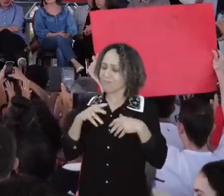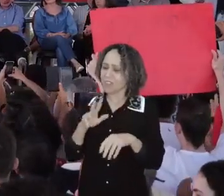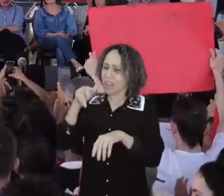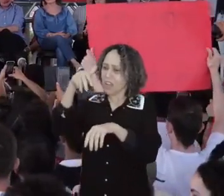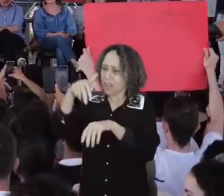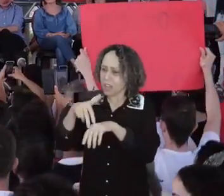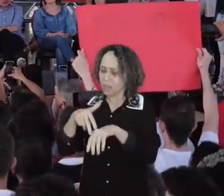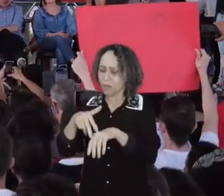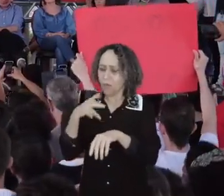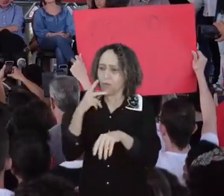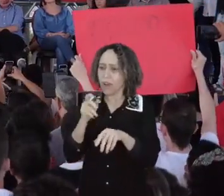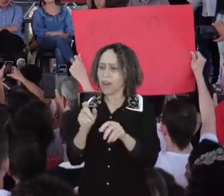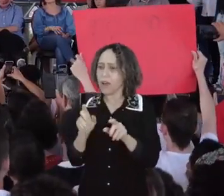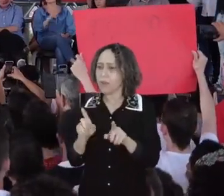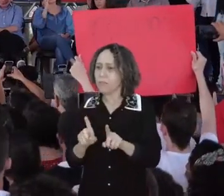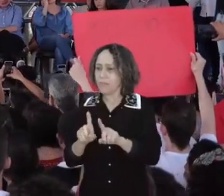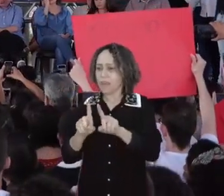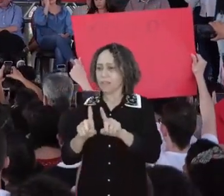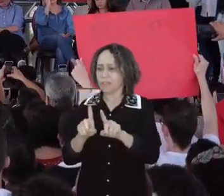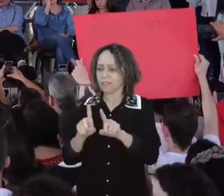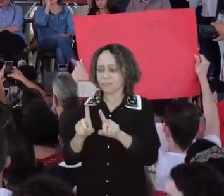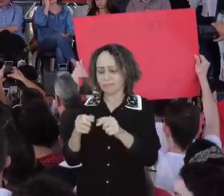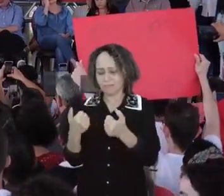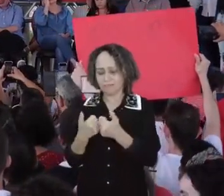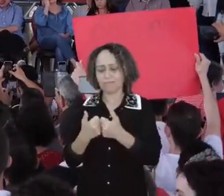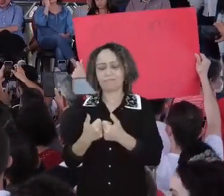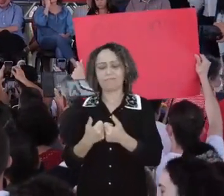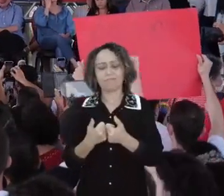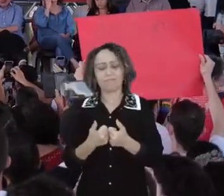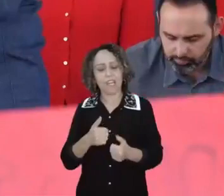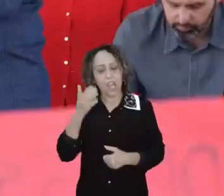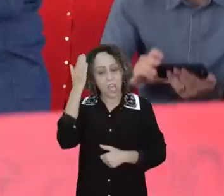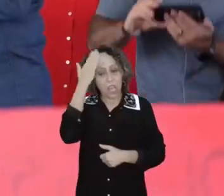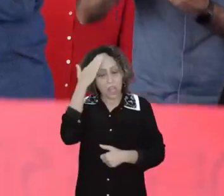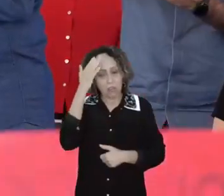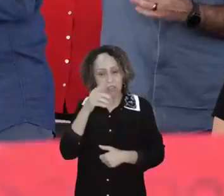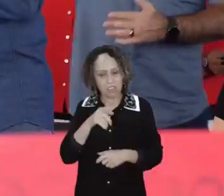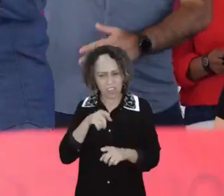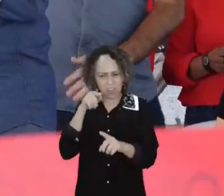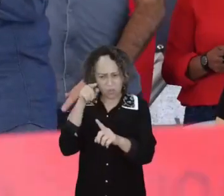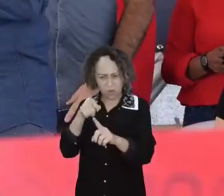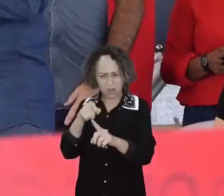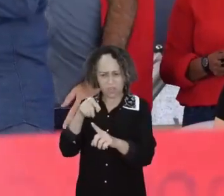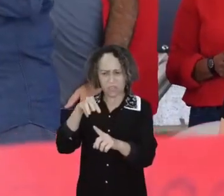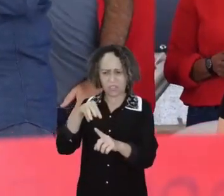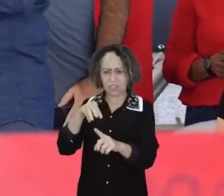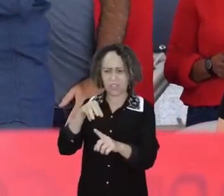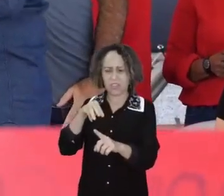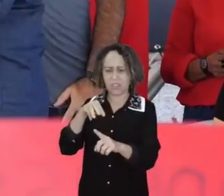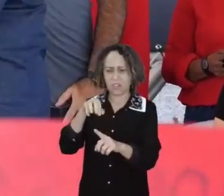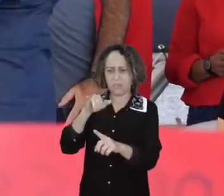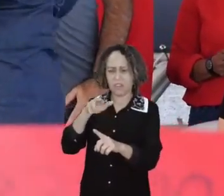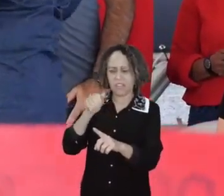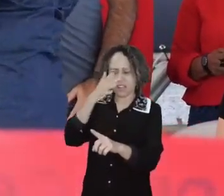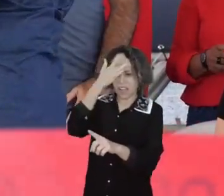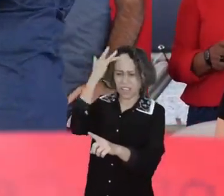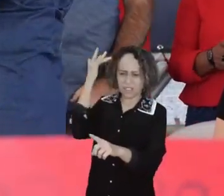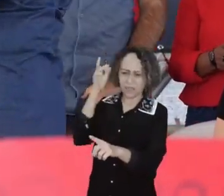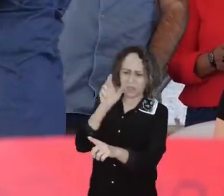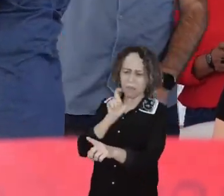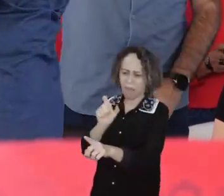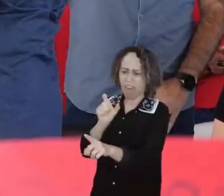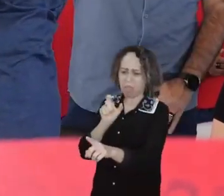Eu sei quanto você foi xingada aqui. Eu sei quanto o PT foi atacado nessa